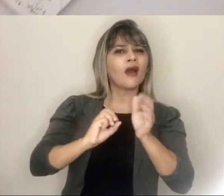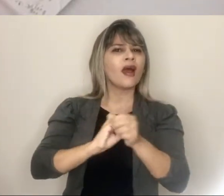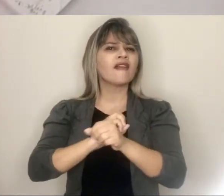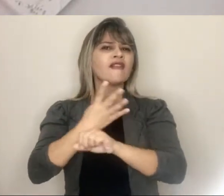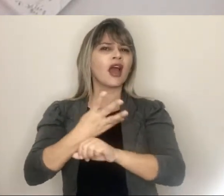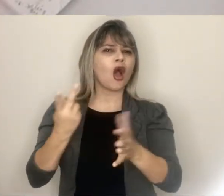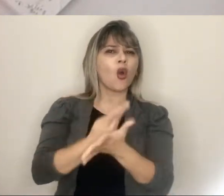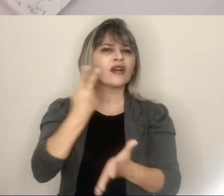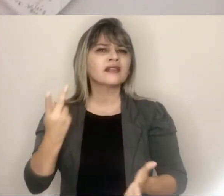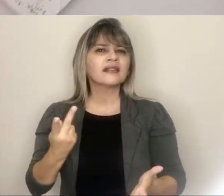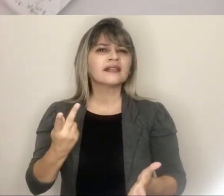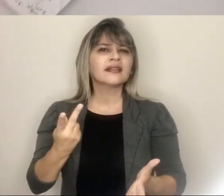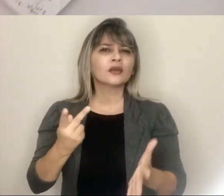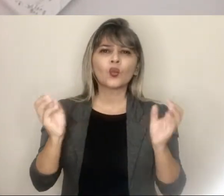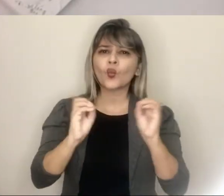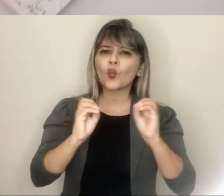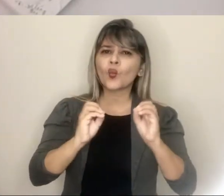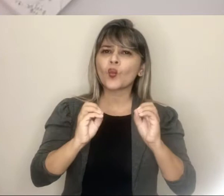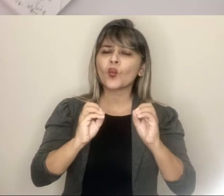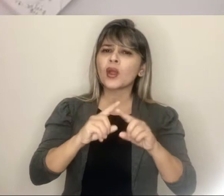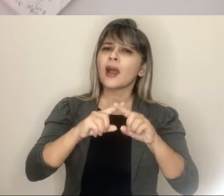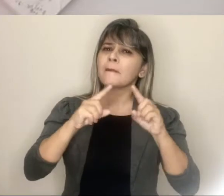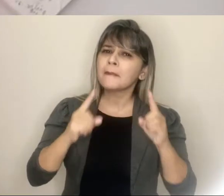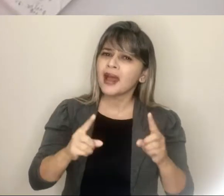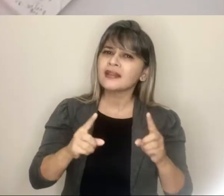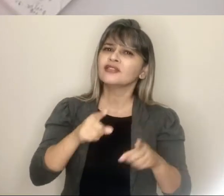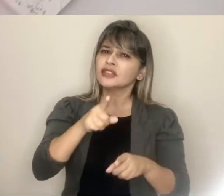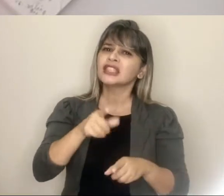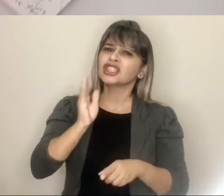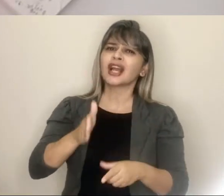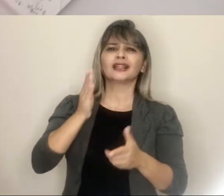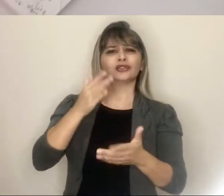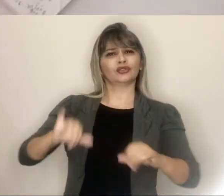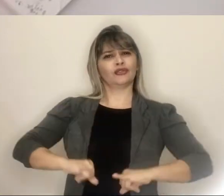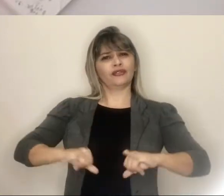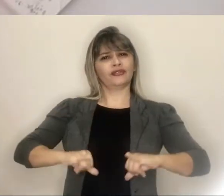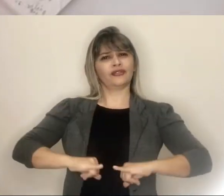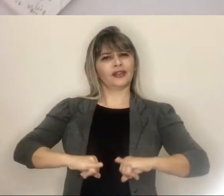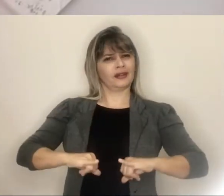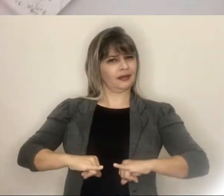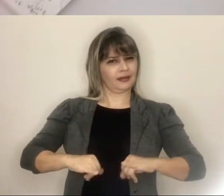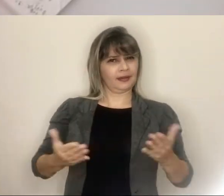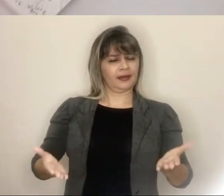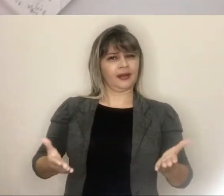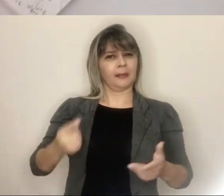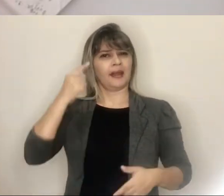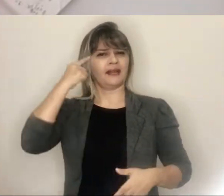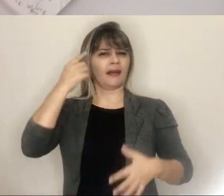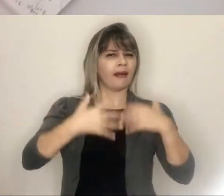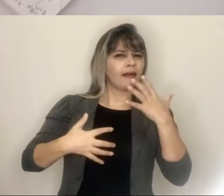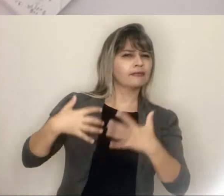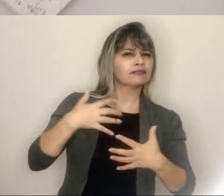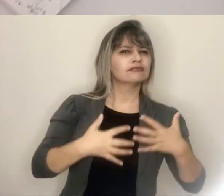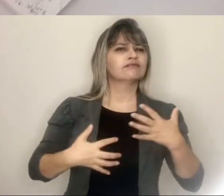e sofremos de forma antecipada. Mas não devemos fazer isso, porque o futuro não nos pertence. O